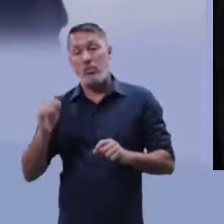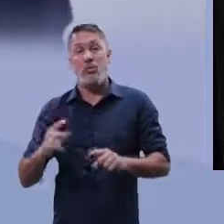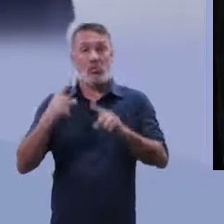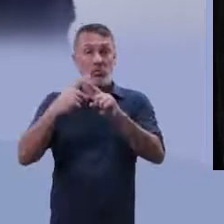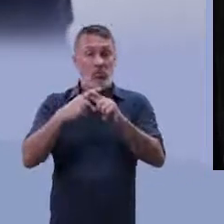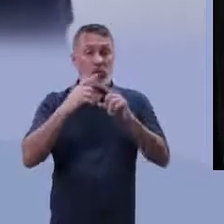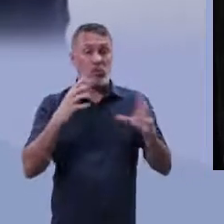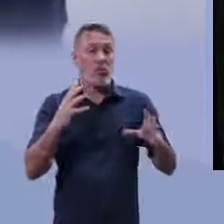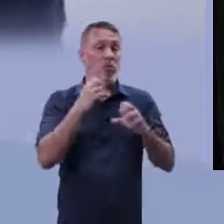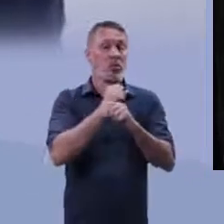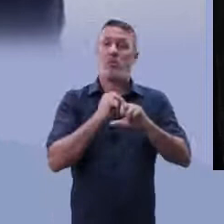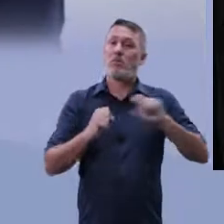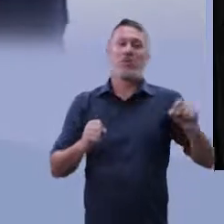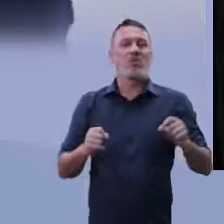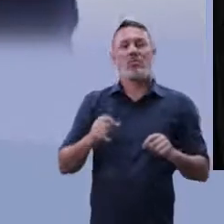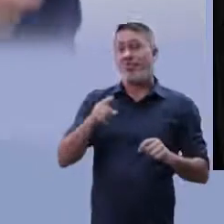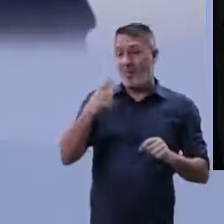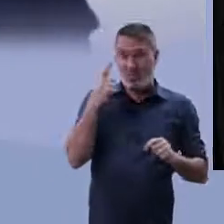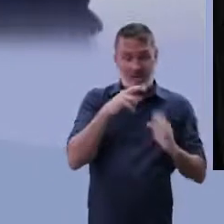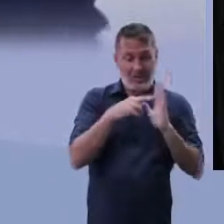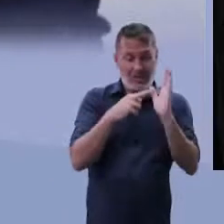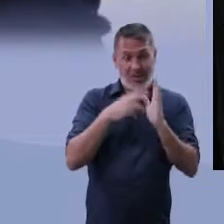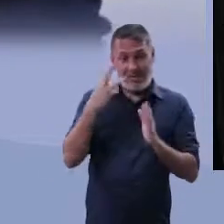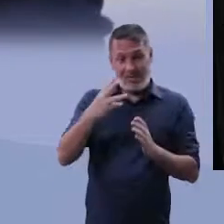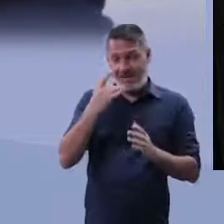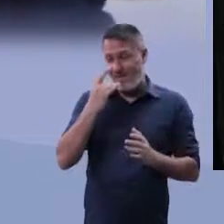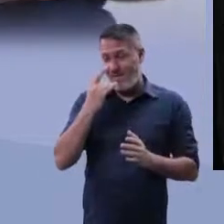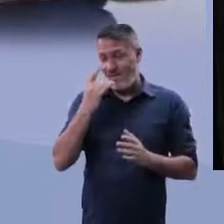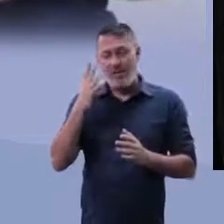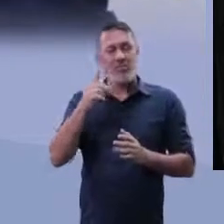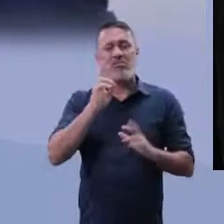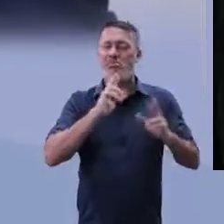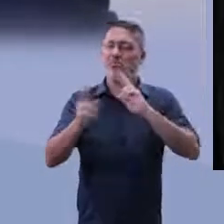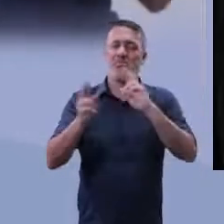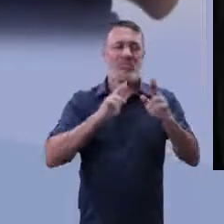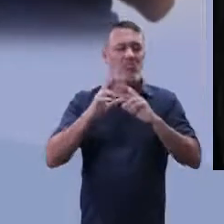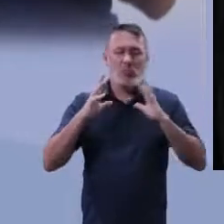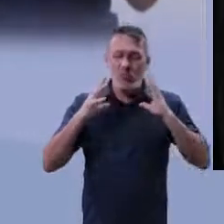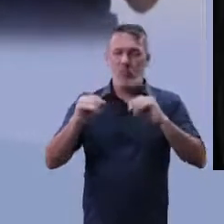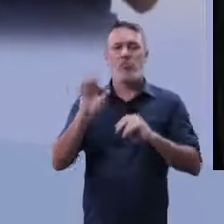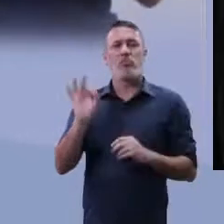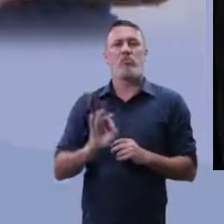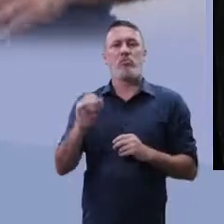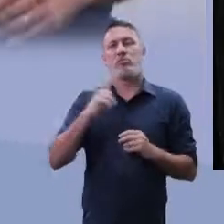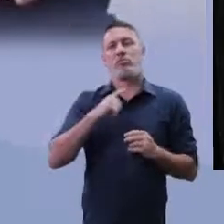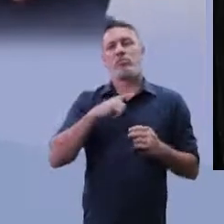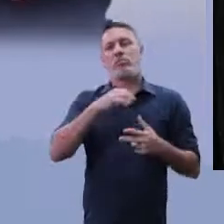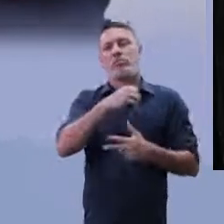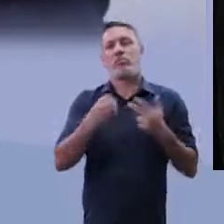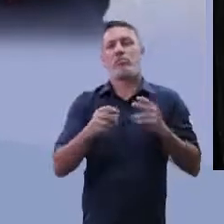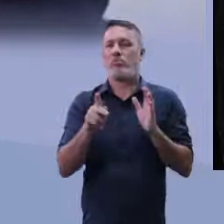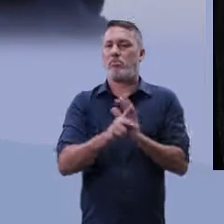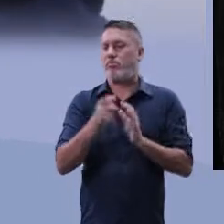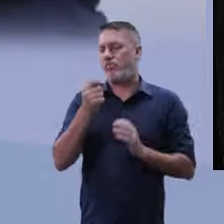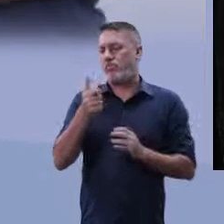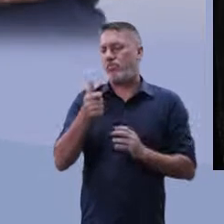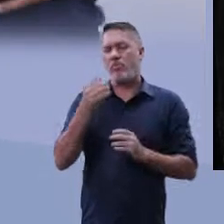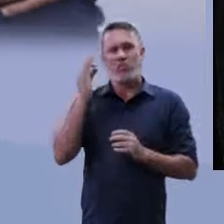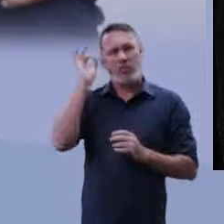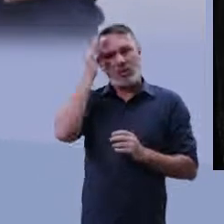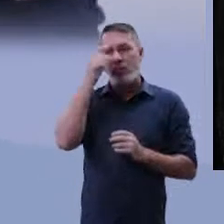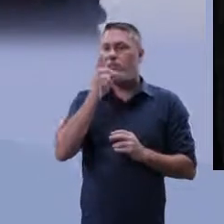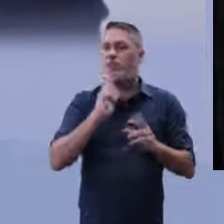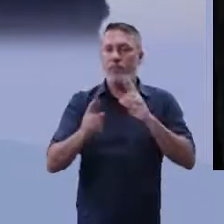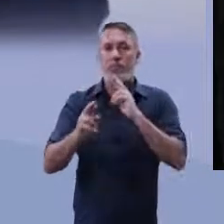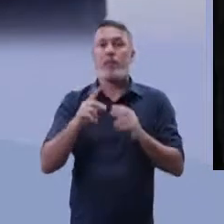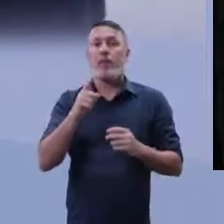100%. Essa regra de 3 vai te ajudar a matar praticamente todas as questões de porcentagem que vão aparecer